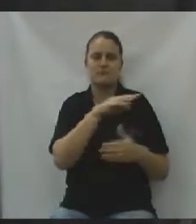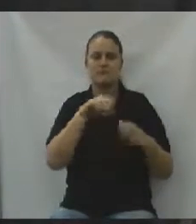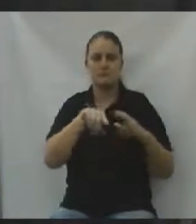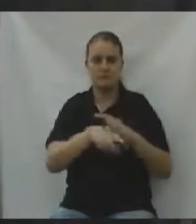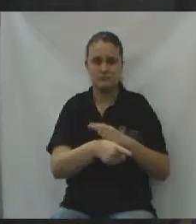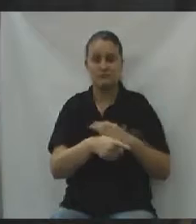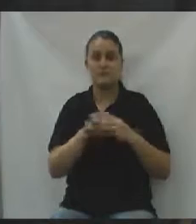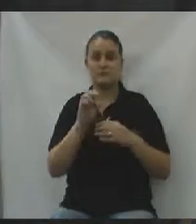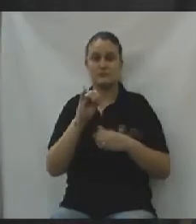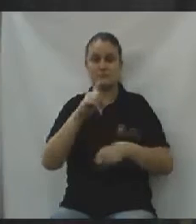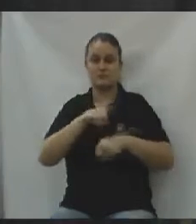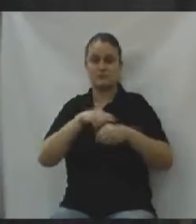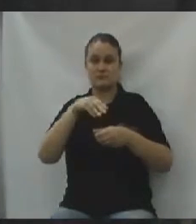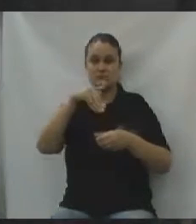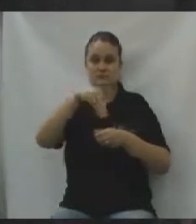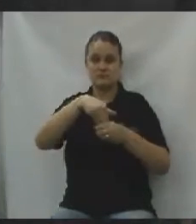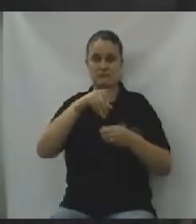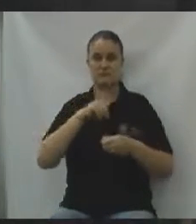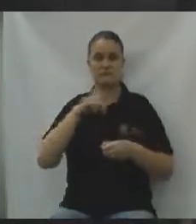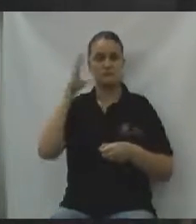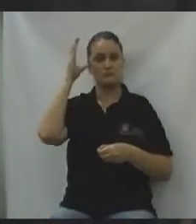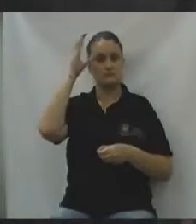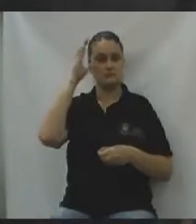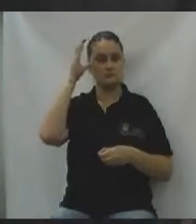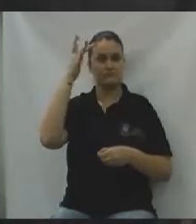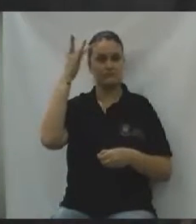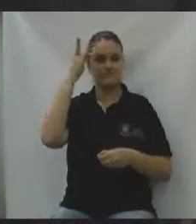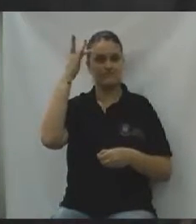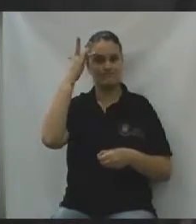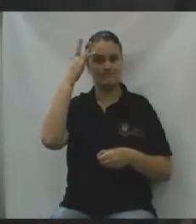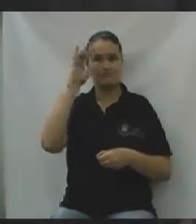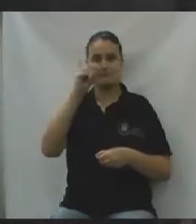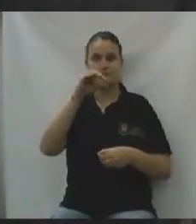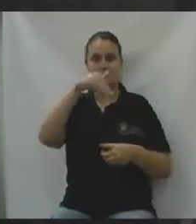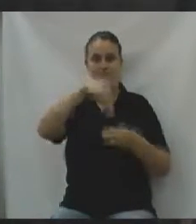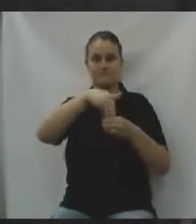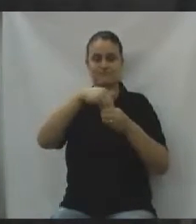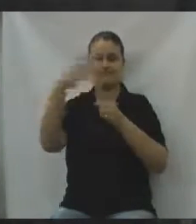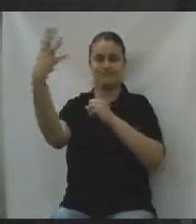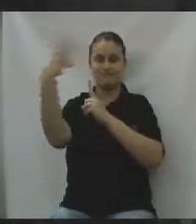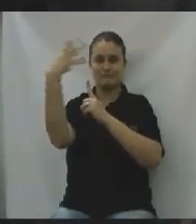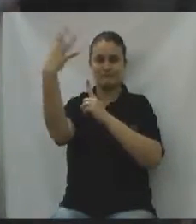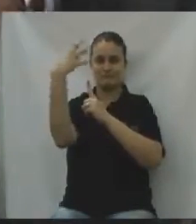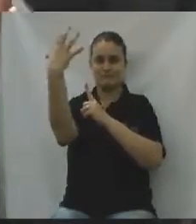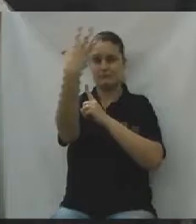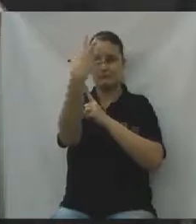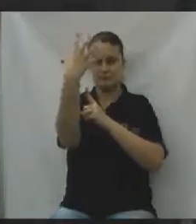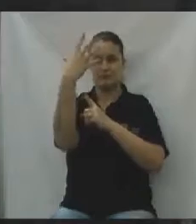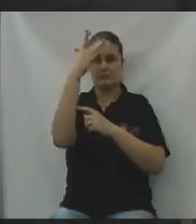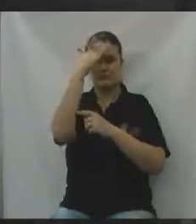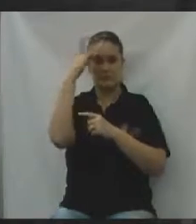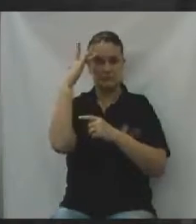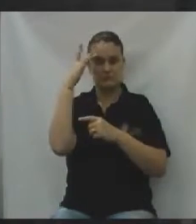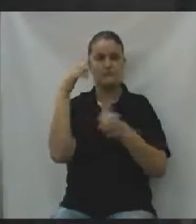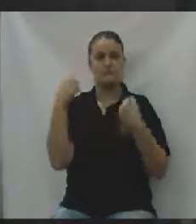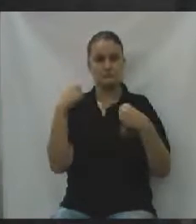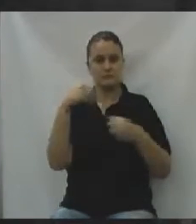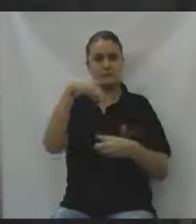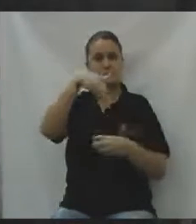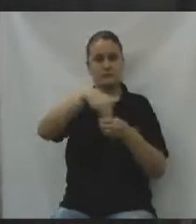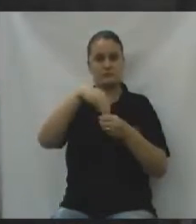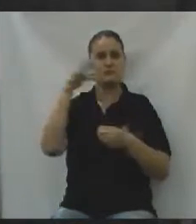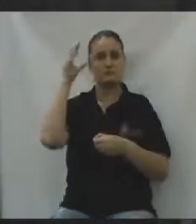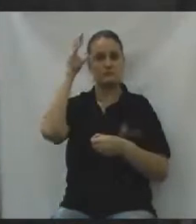nosso voto, ele será consciente. E não será um voto pressionado por um lado A ou B. Terá que ser um